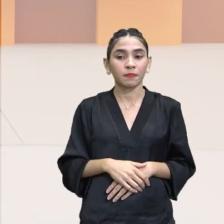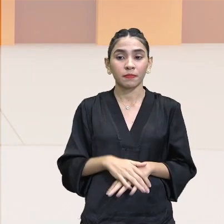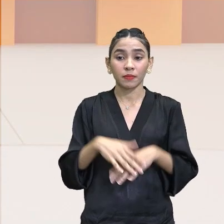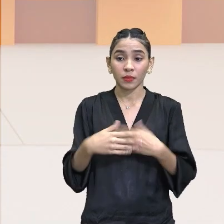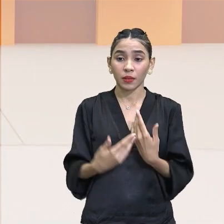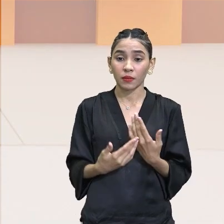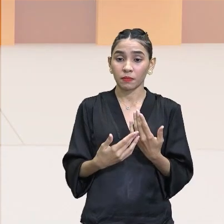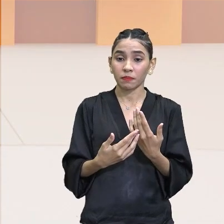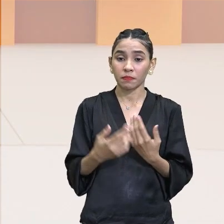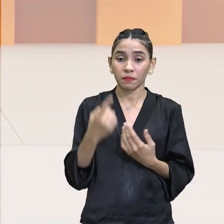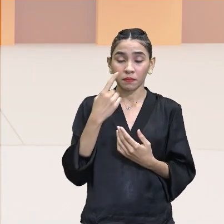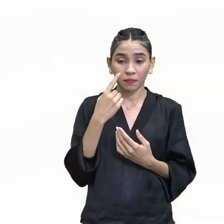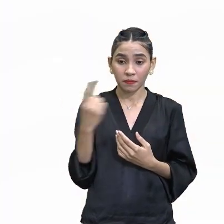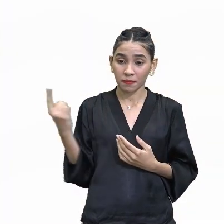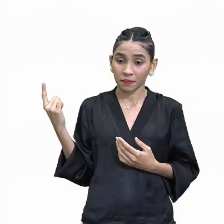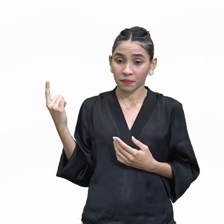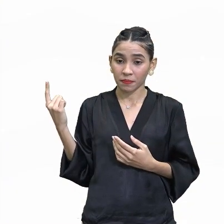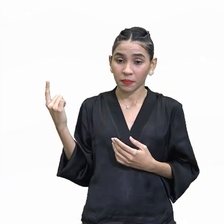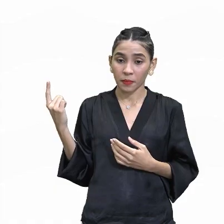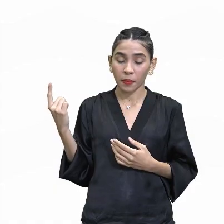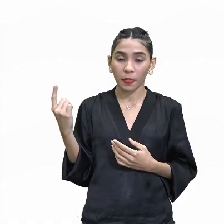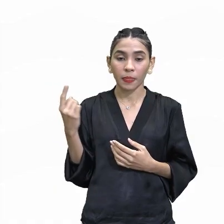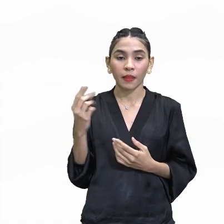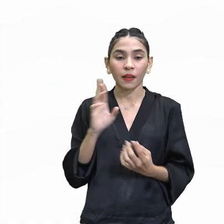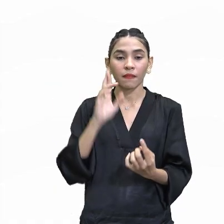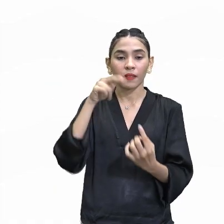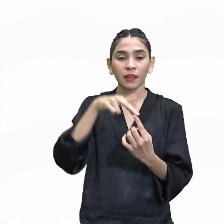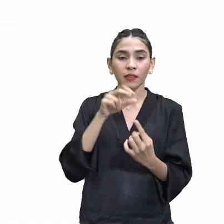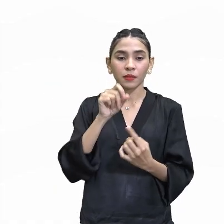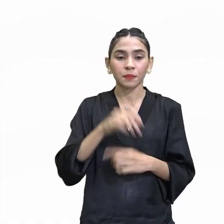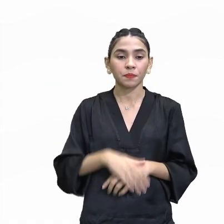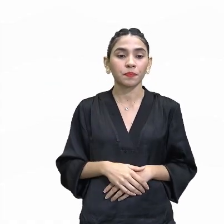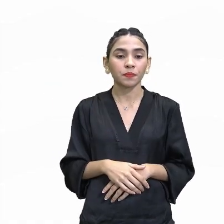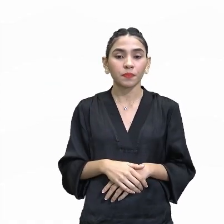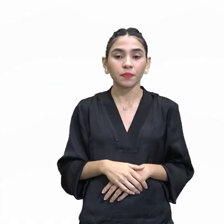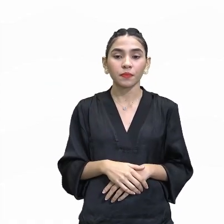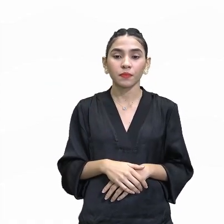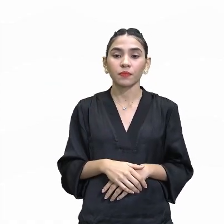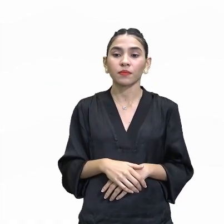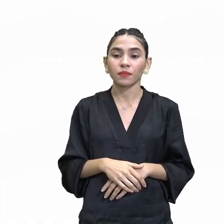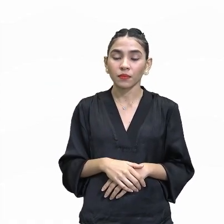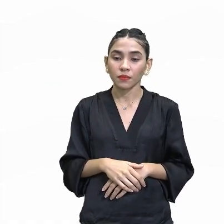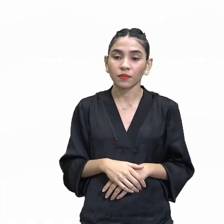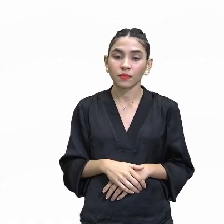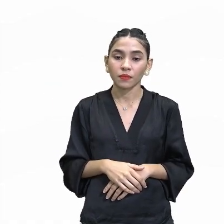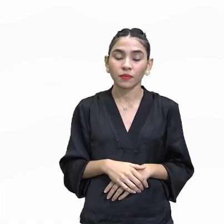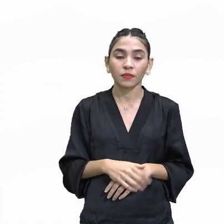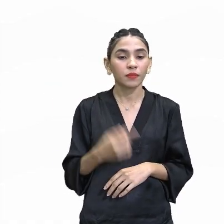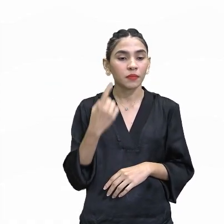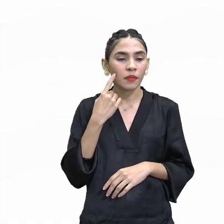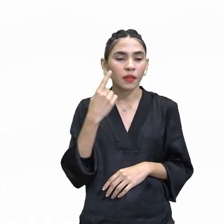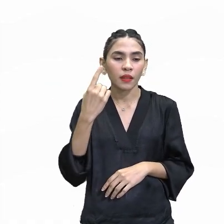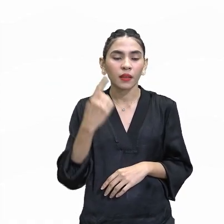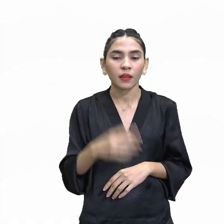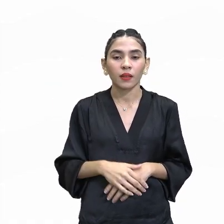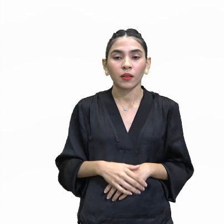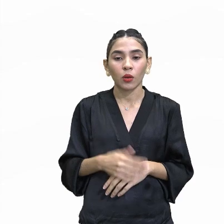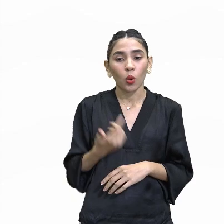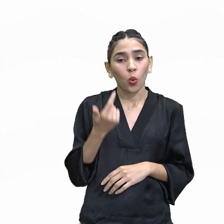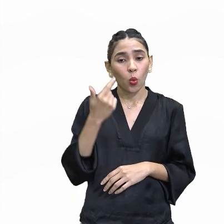essa aula verificando essa tela aí, fazendo uma referência, pessoal, nesse título, com a ideia de uma